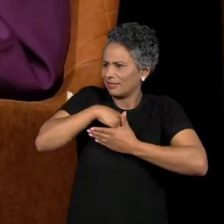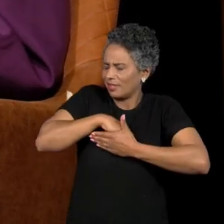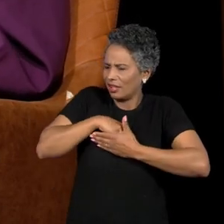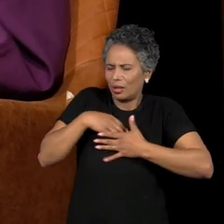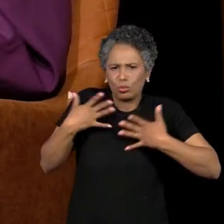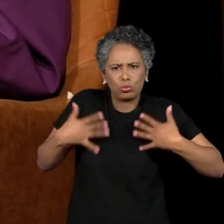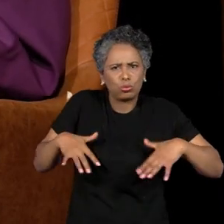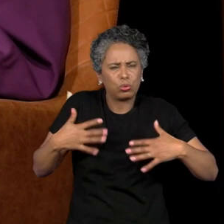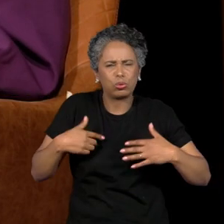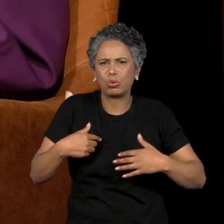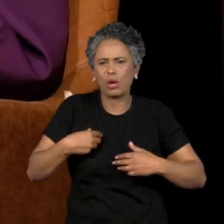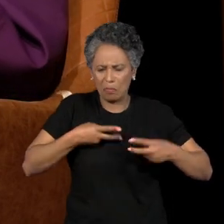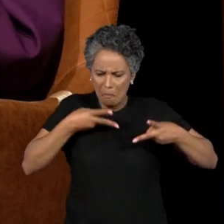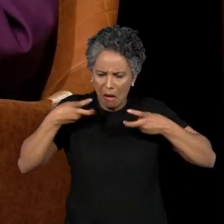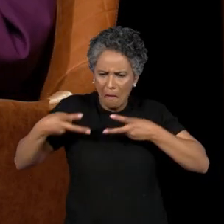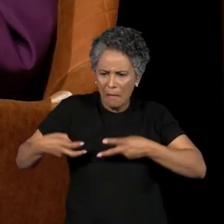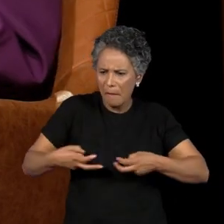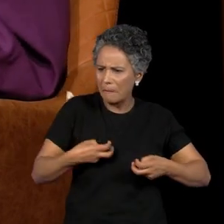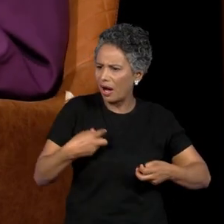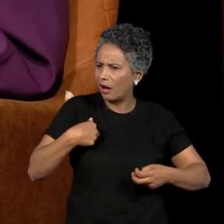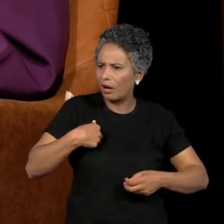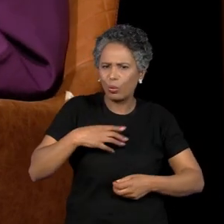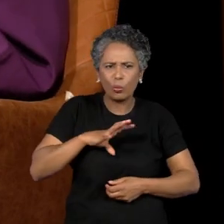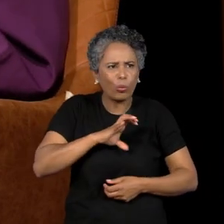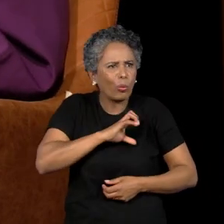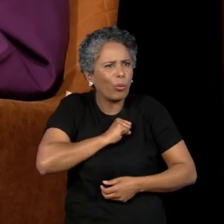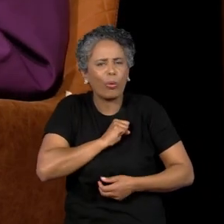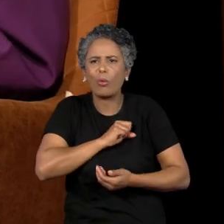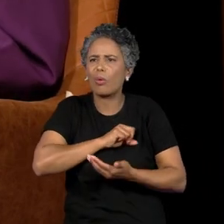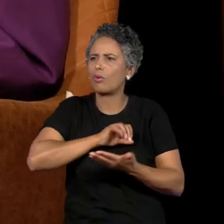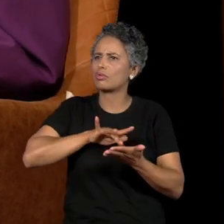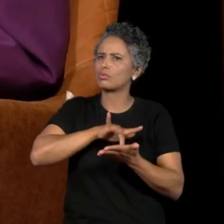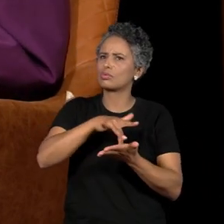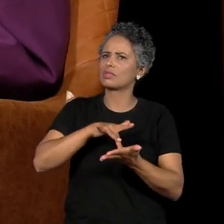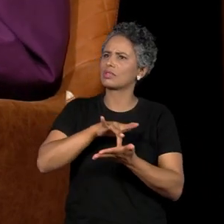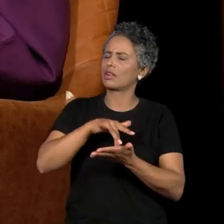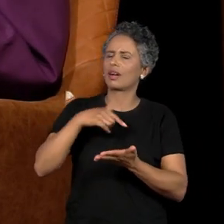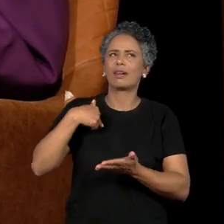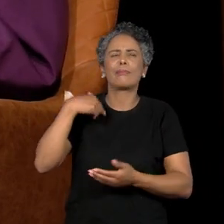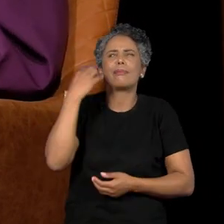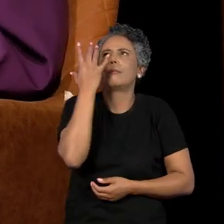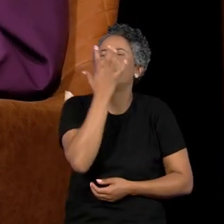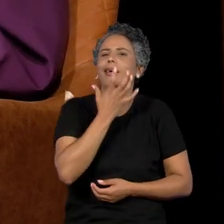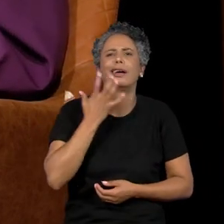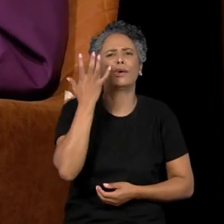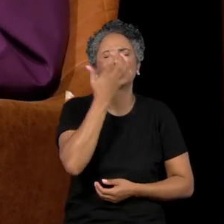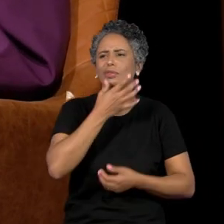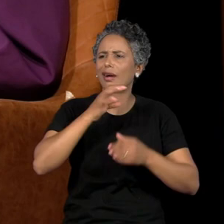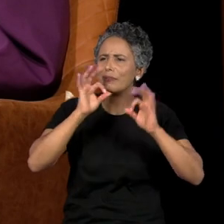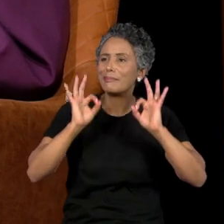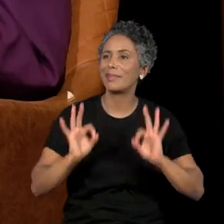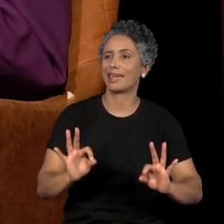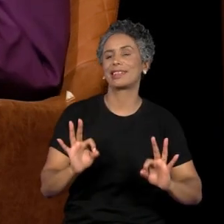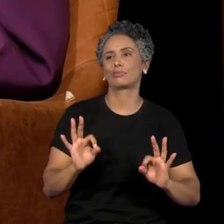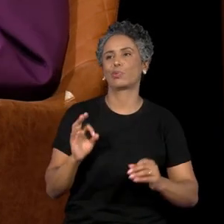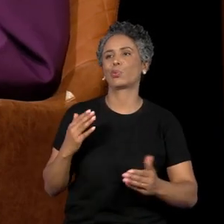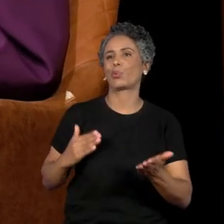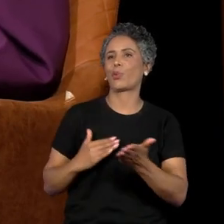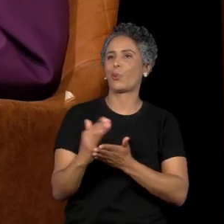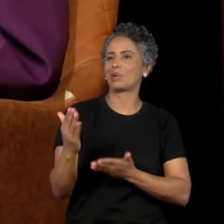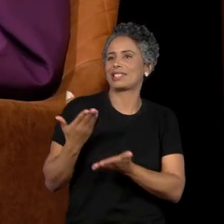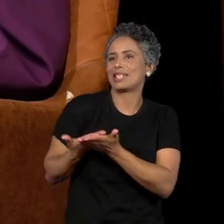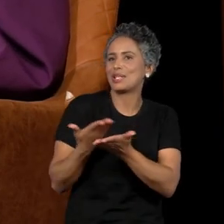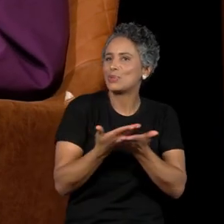E foi aí que eu fui, me apaixonei pela dança, me apaixonei de fato e fiz N